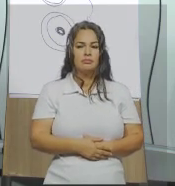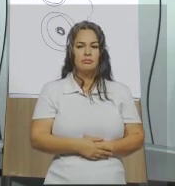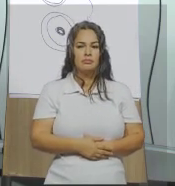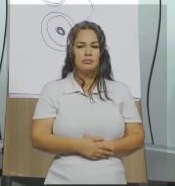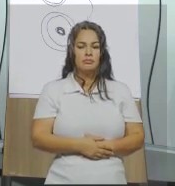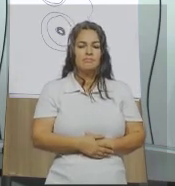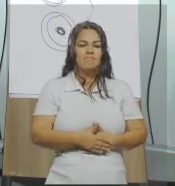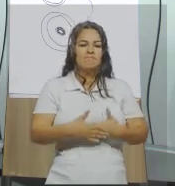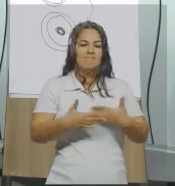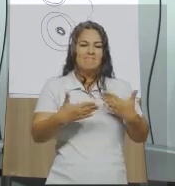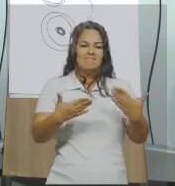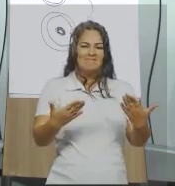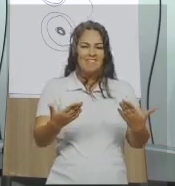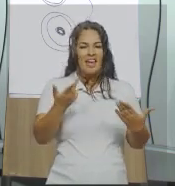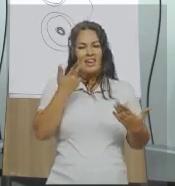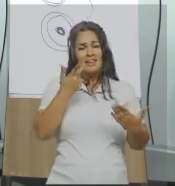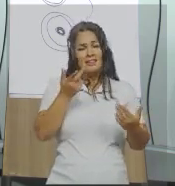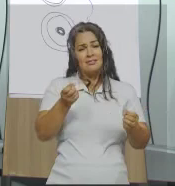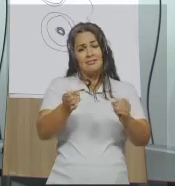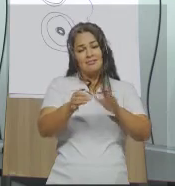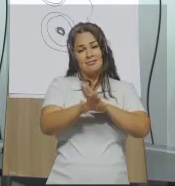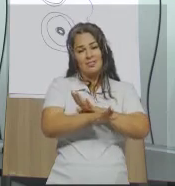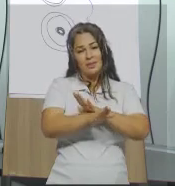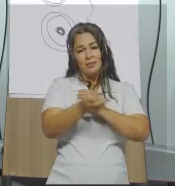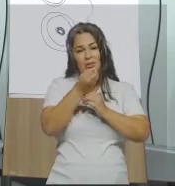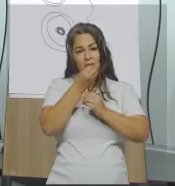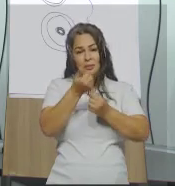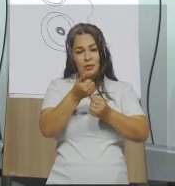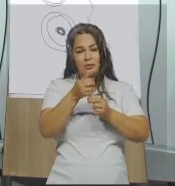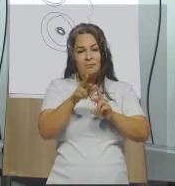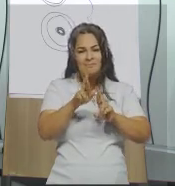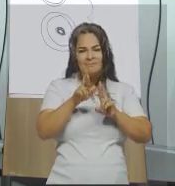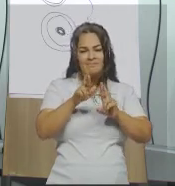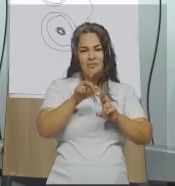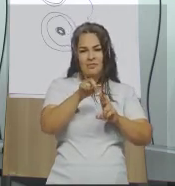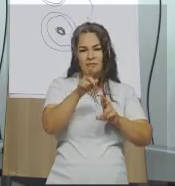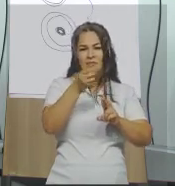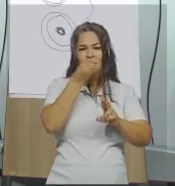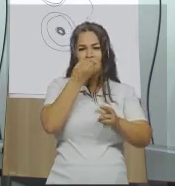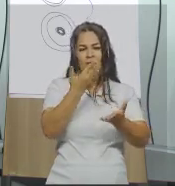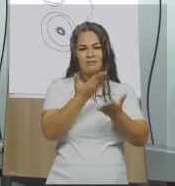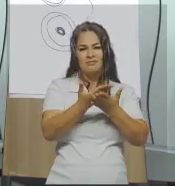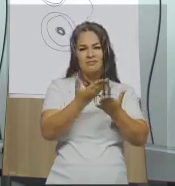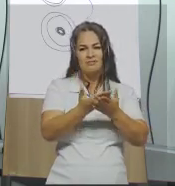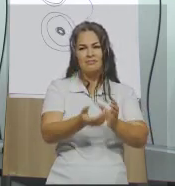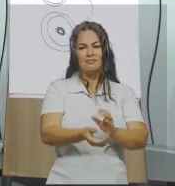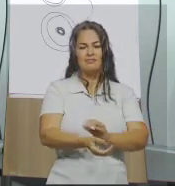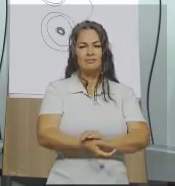E é isso que eu queria falar com você hoje. No mais, eu desejo a você bons estudos.